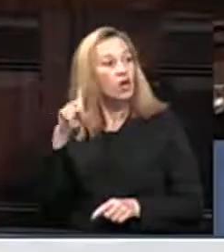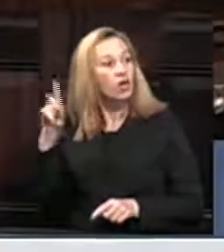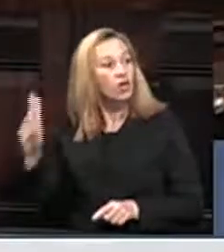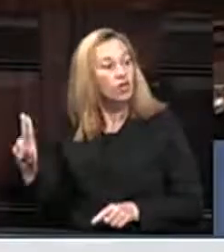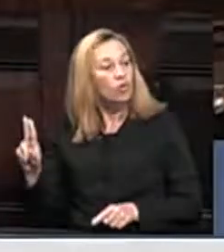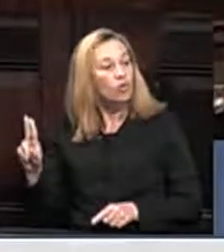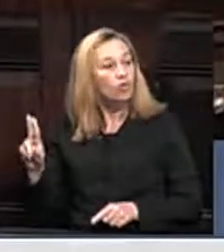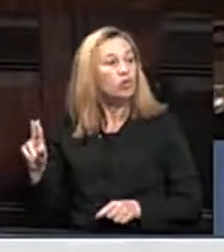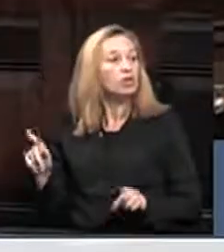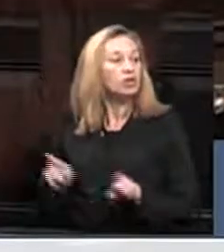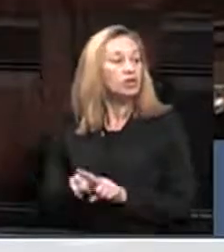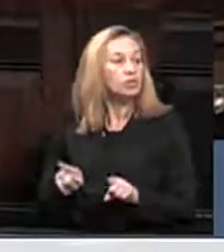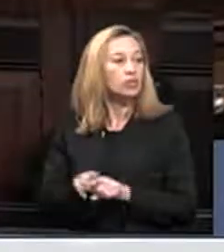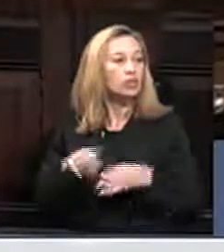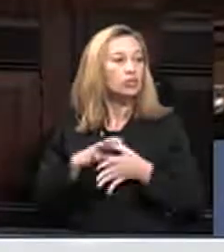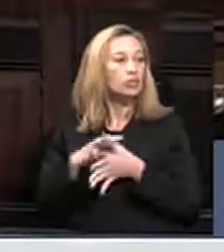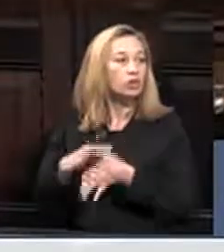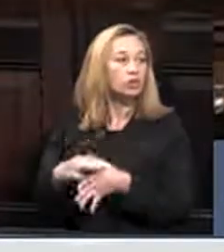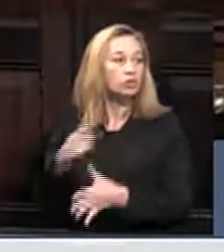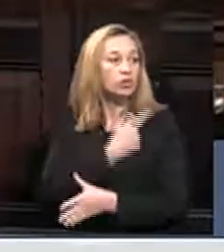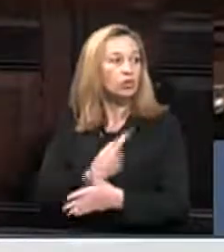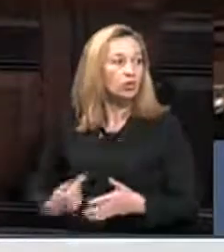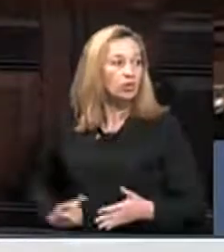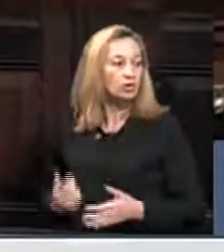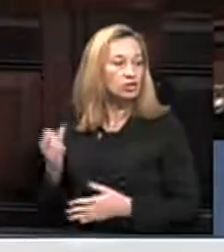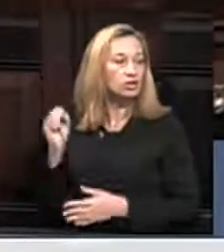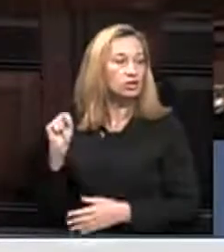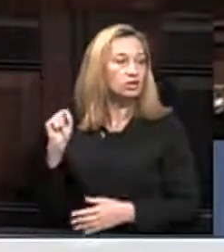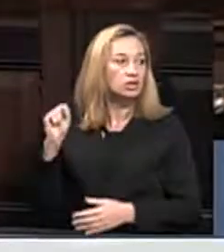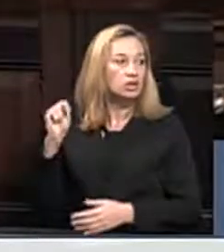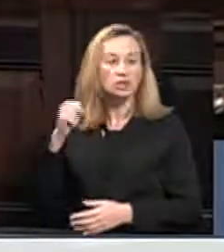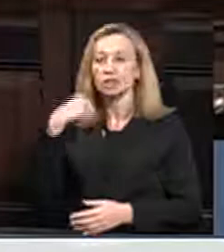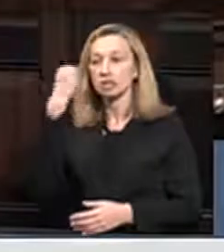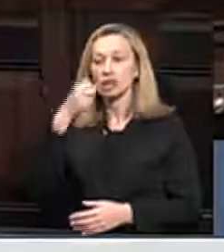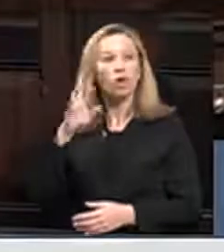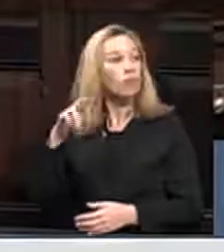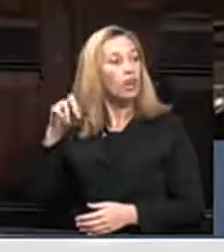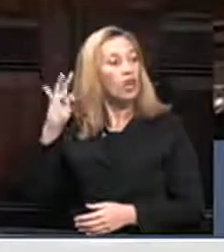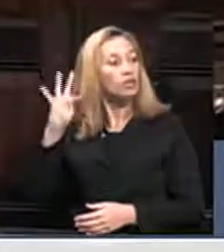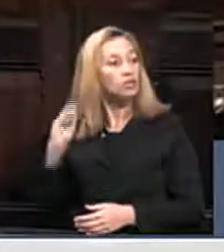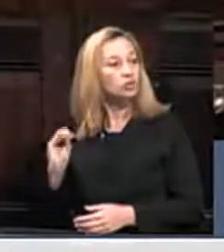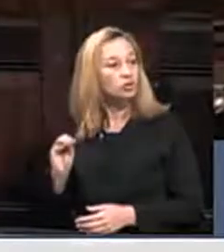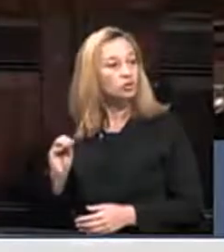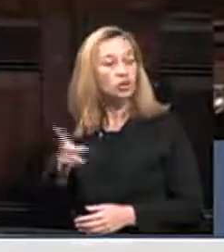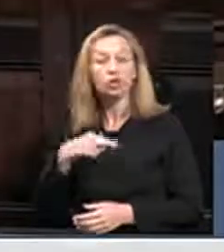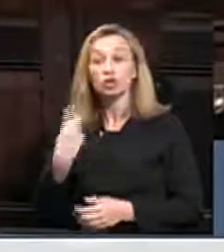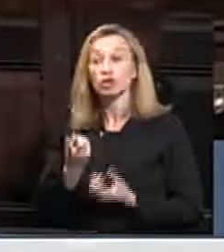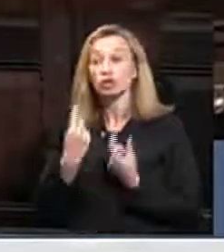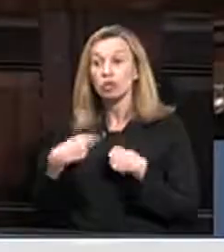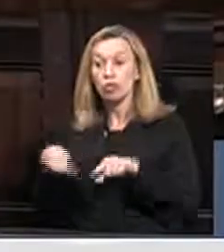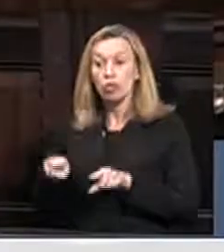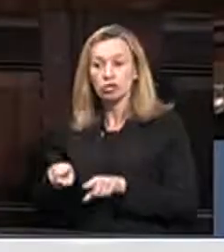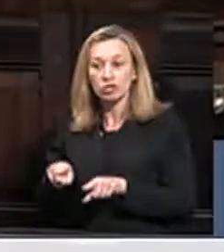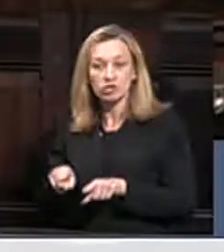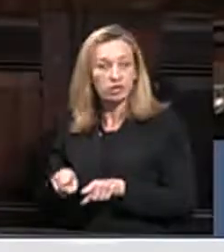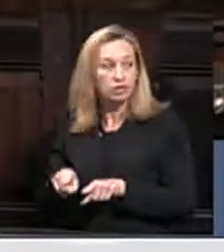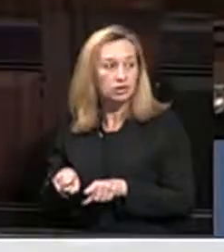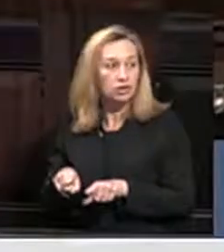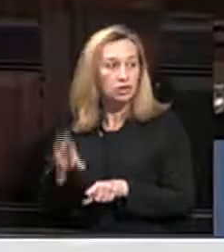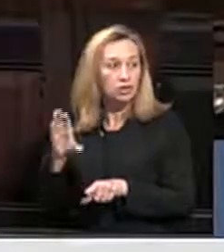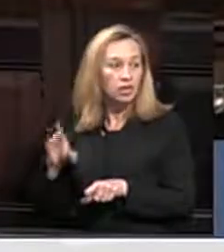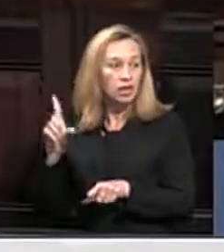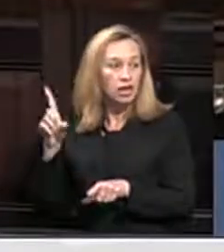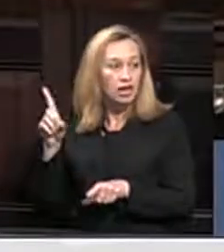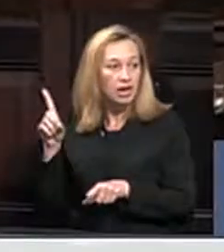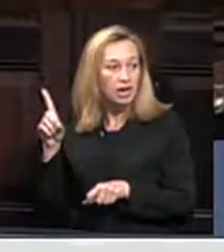do governo no Senado, Romero Jucá. Fomos contra que o